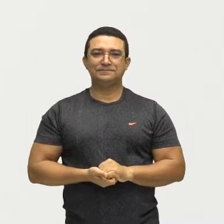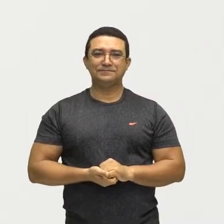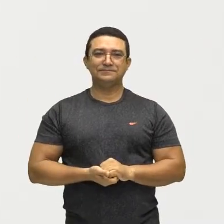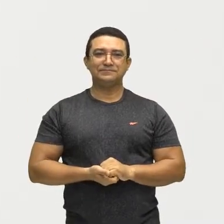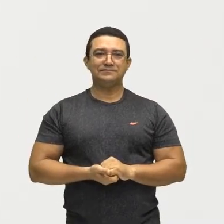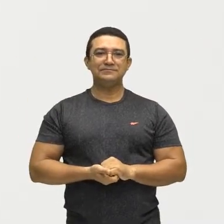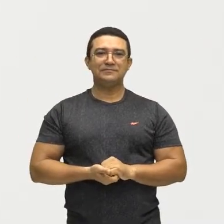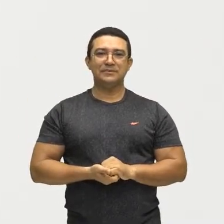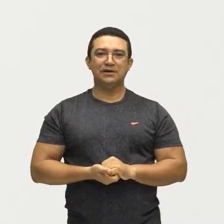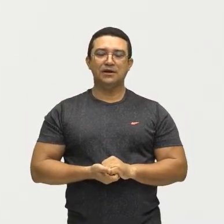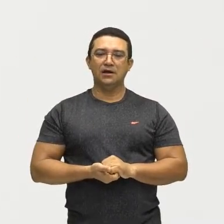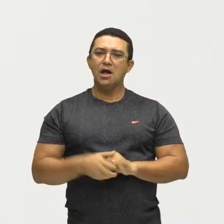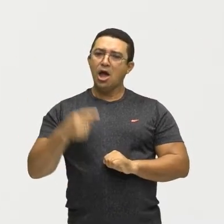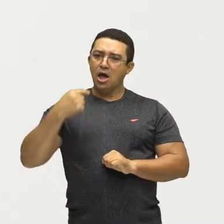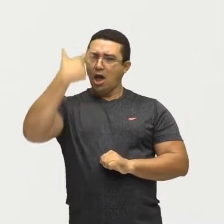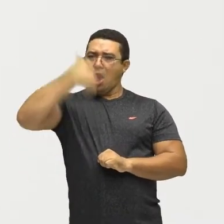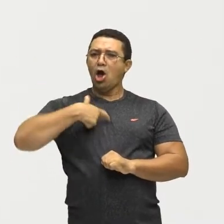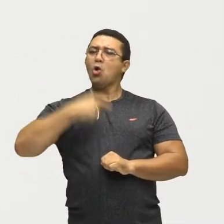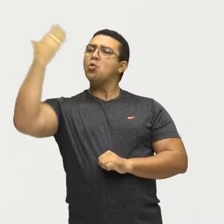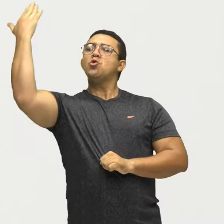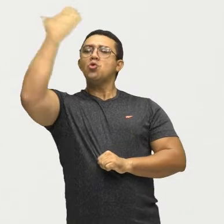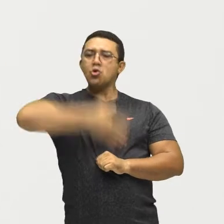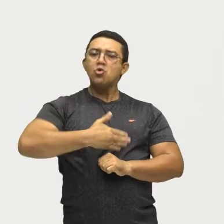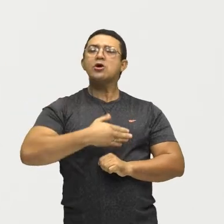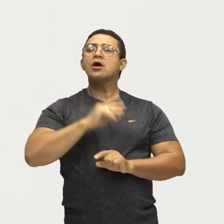Eu fui testemunha do amor de